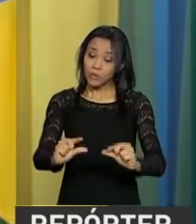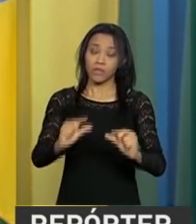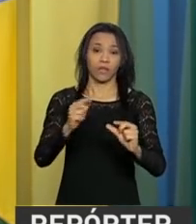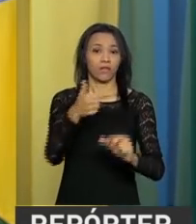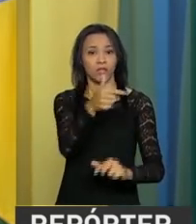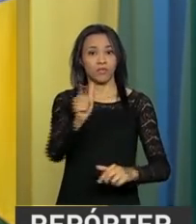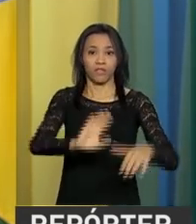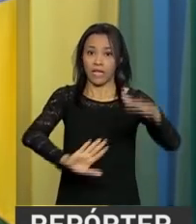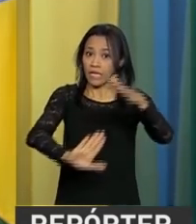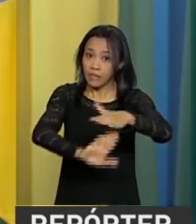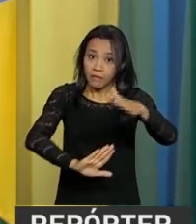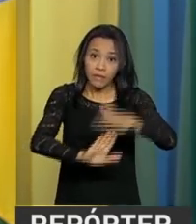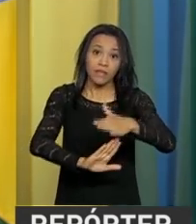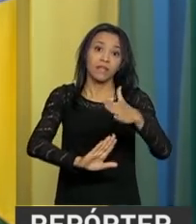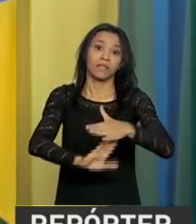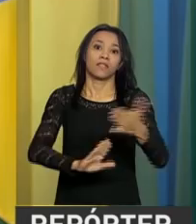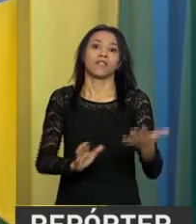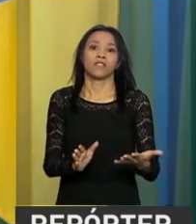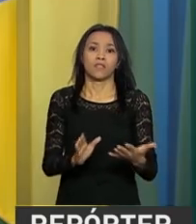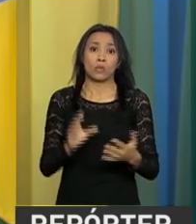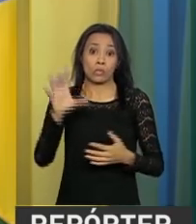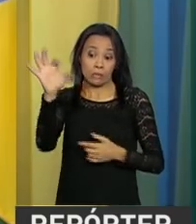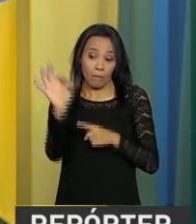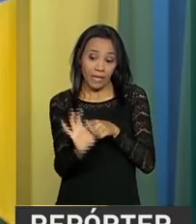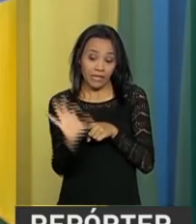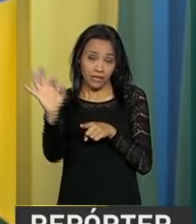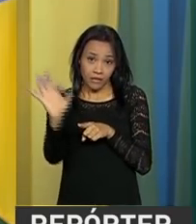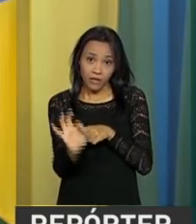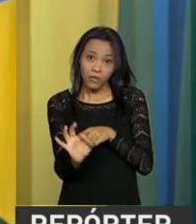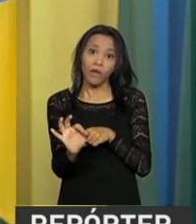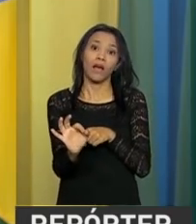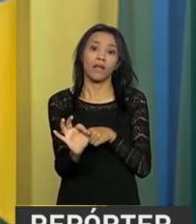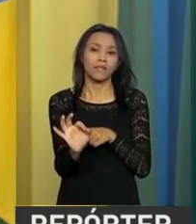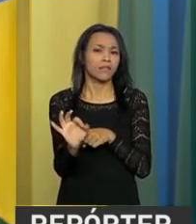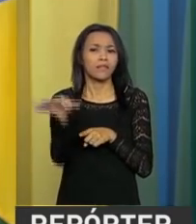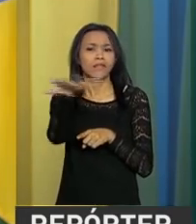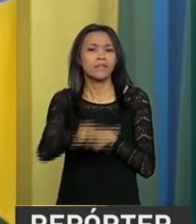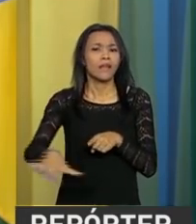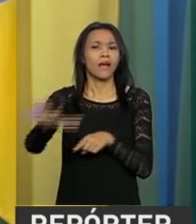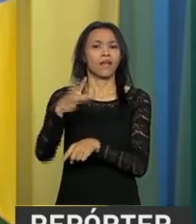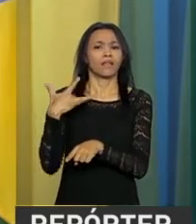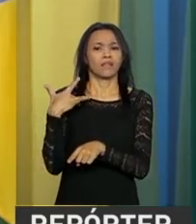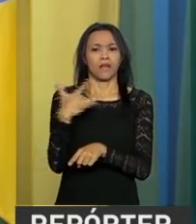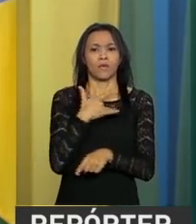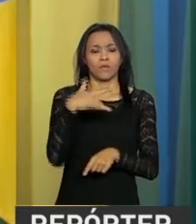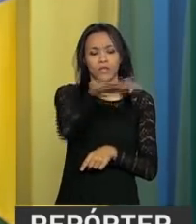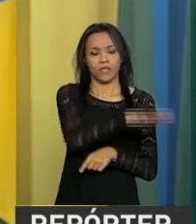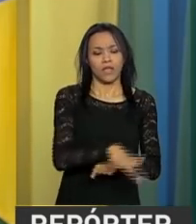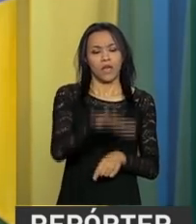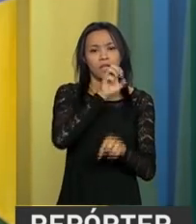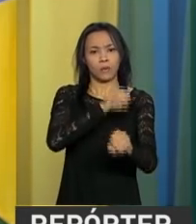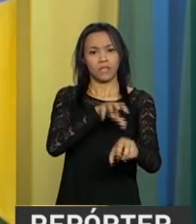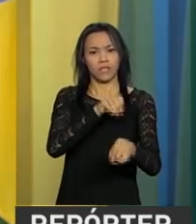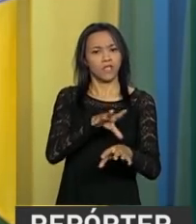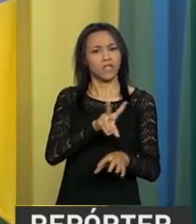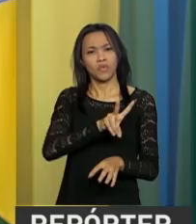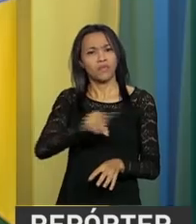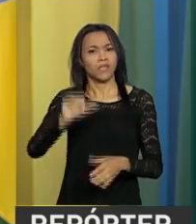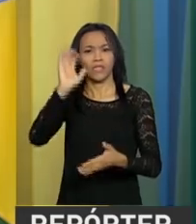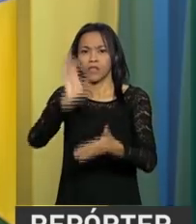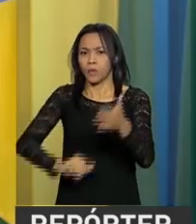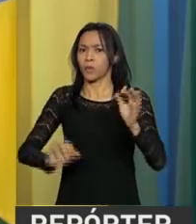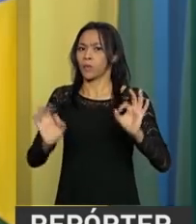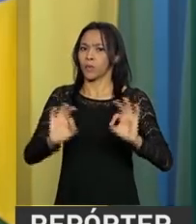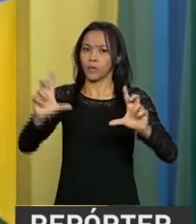despesas, os percentuais referentes à saúde e a educação não serão modificados.